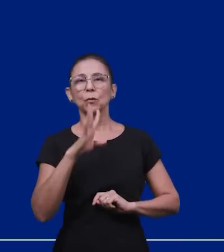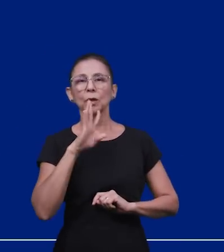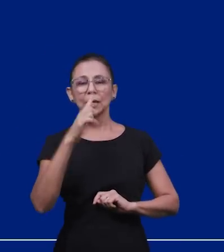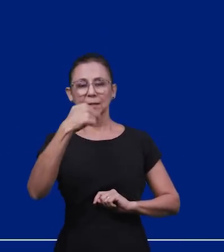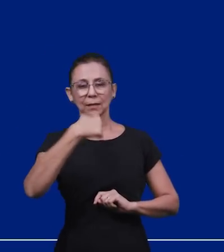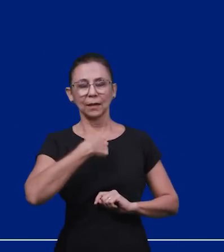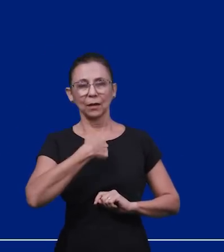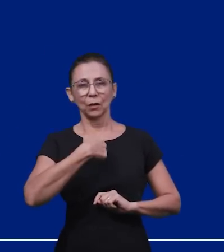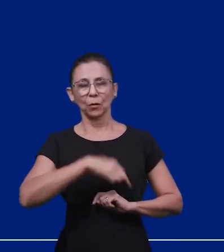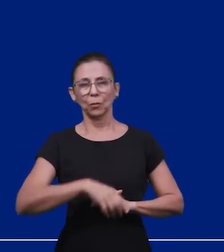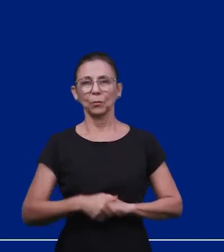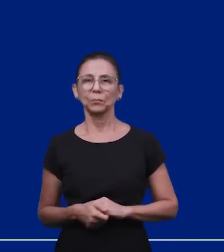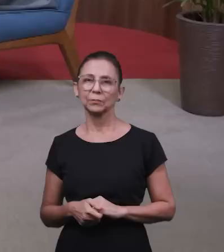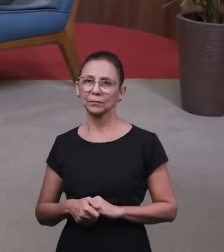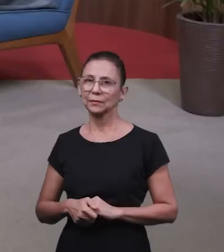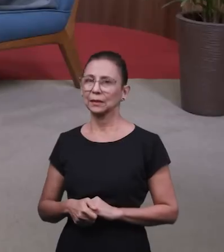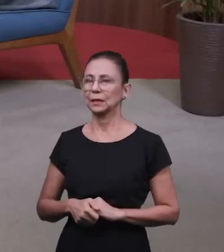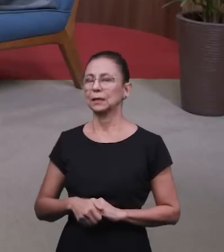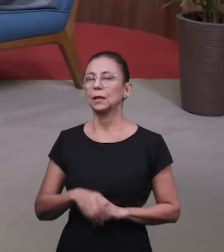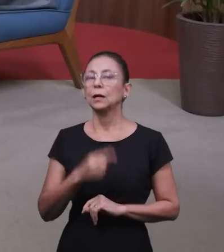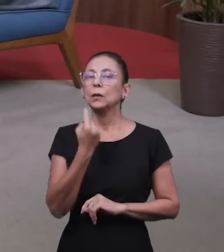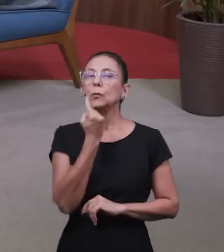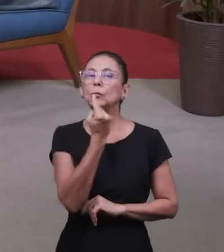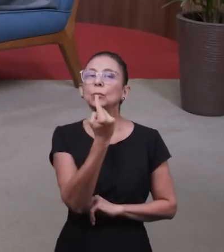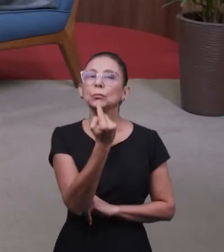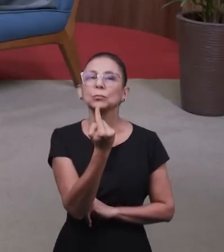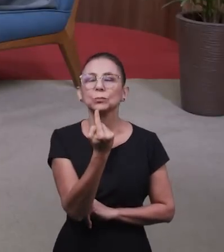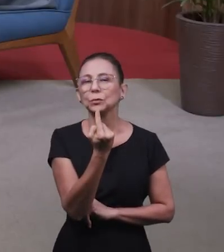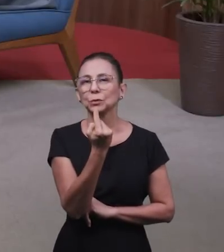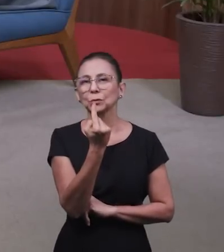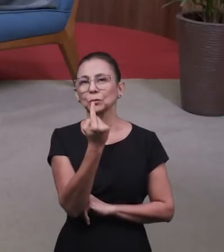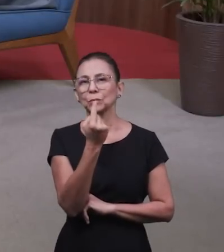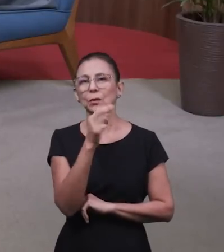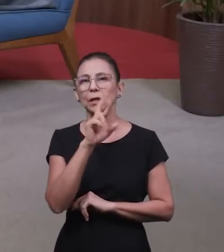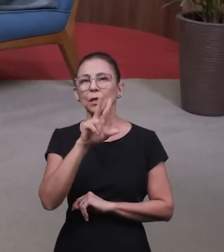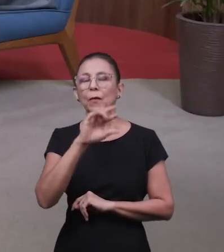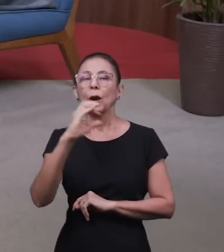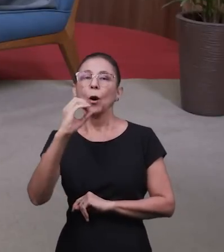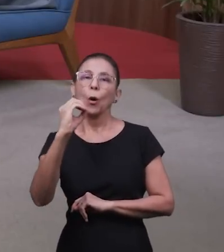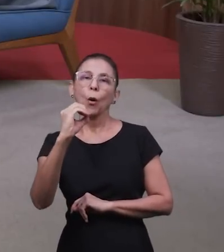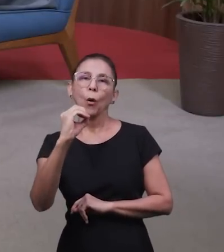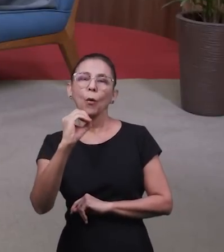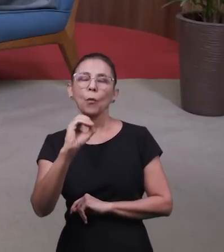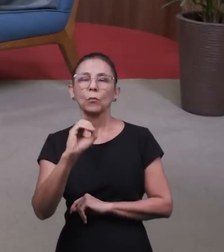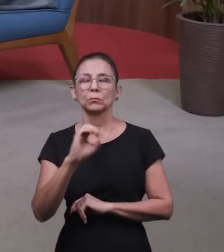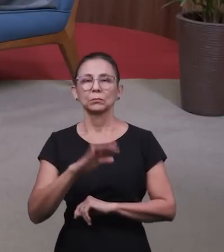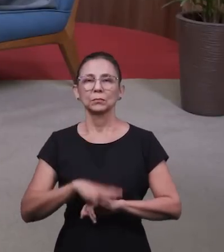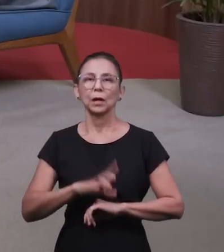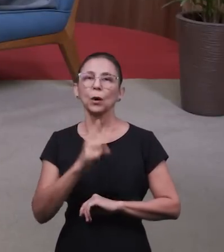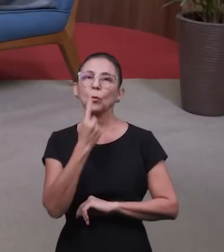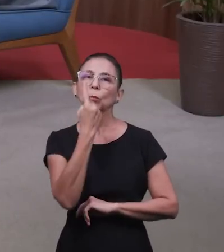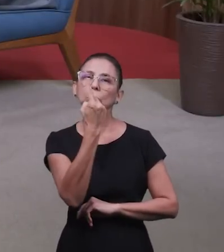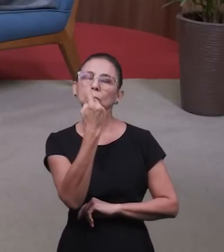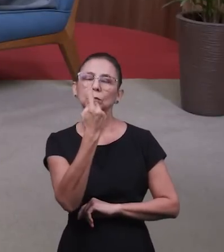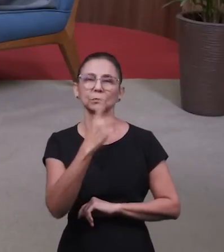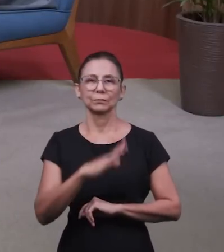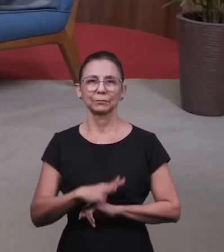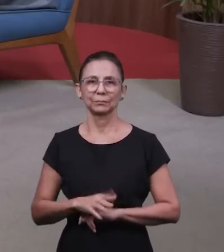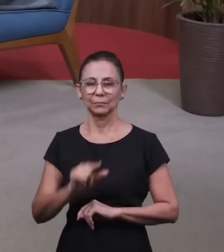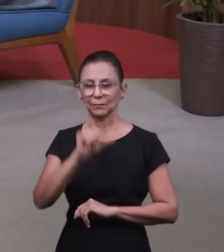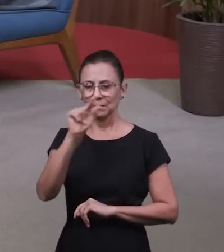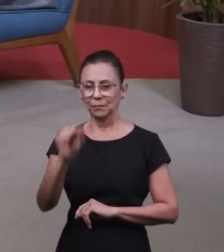é um bom pastor, ele é o bom pastor. E um detalhe, Josias e Sérgio, esse adjetivo